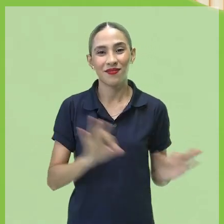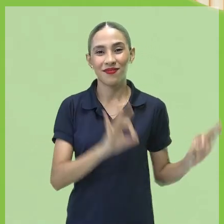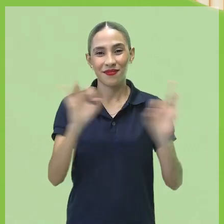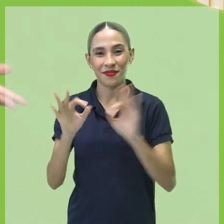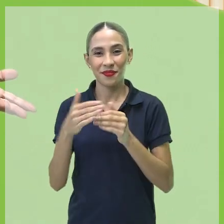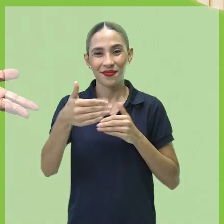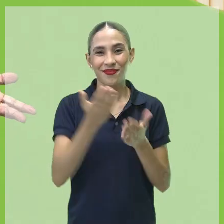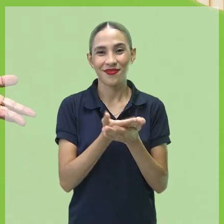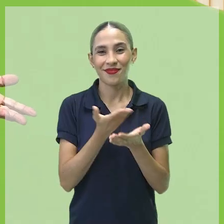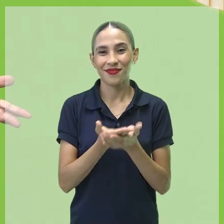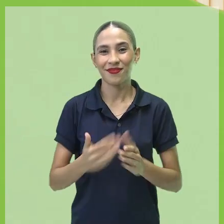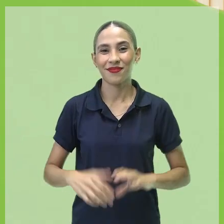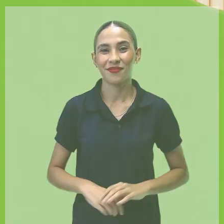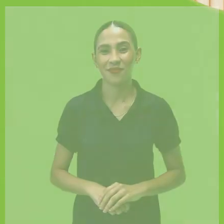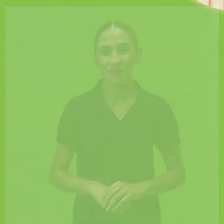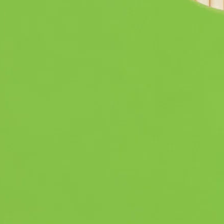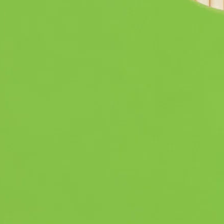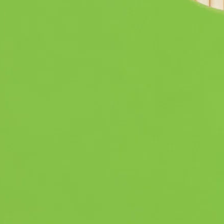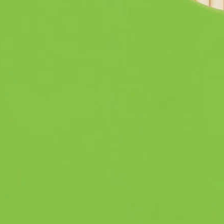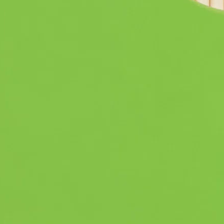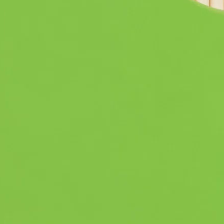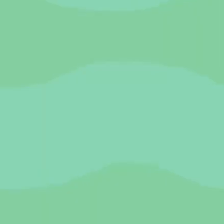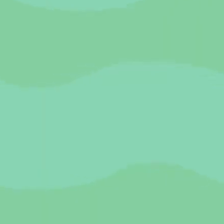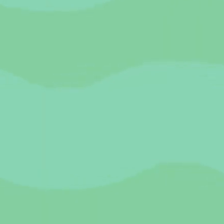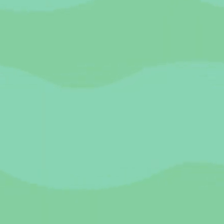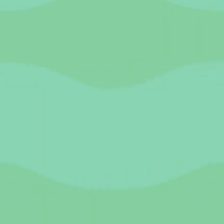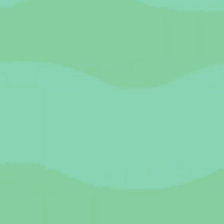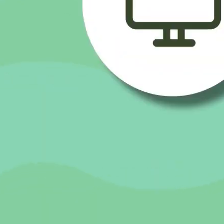conhecimento, vamos à aula.